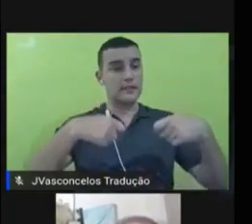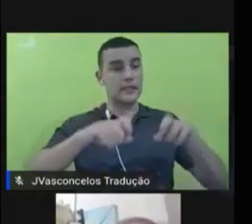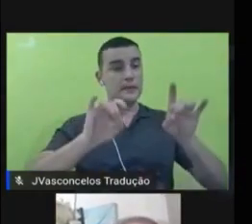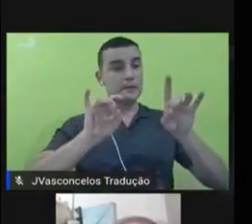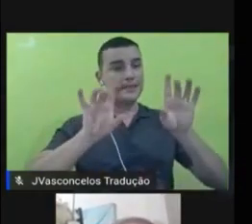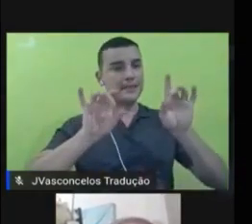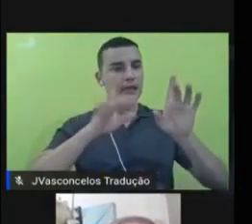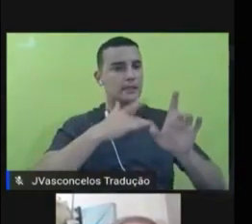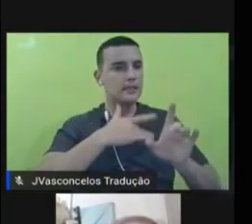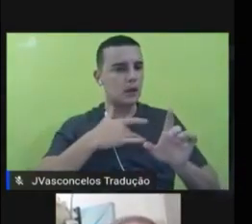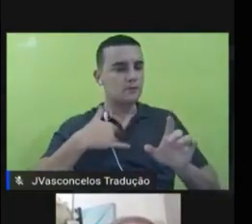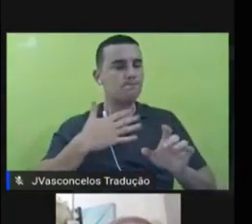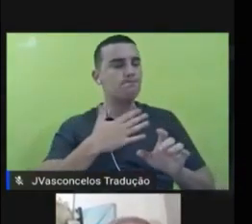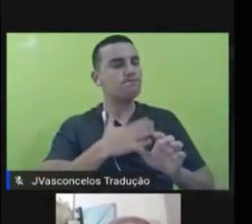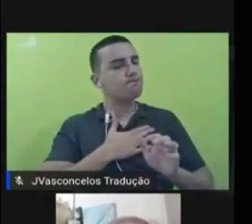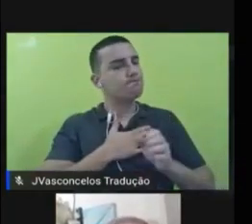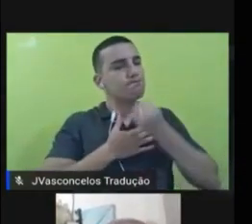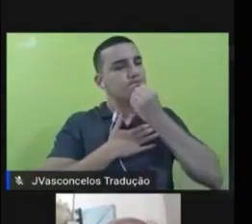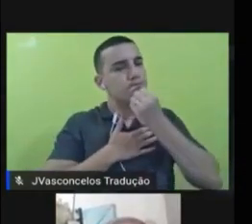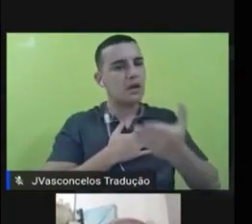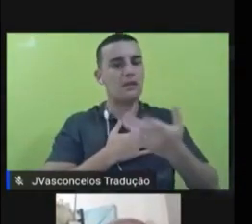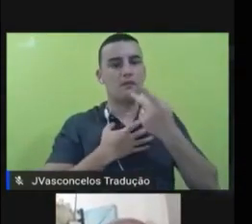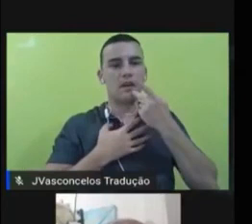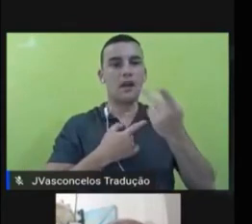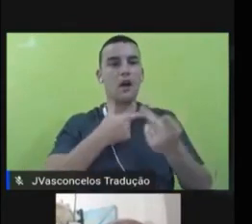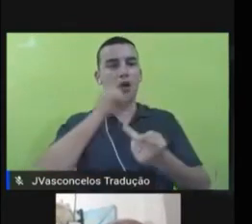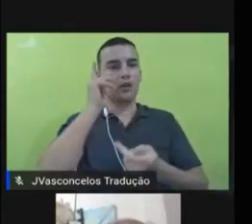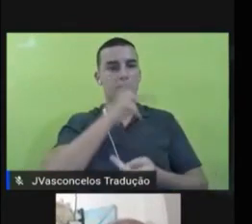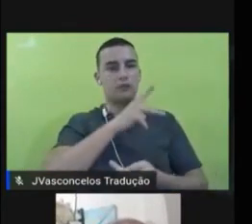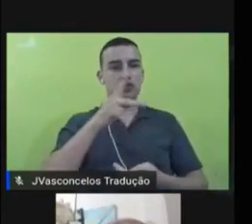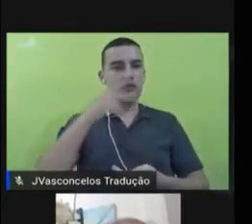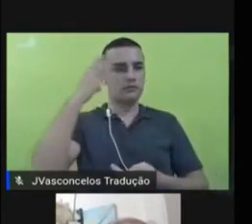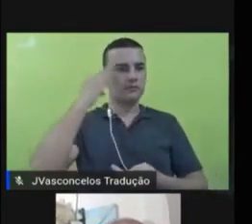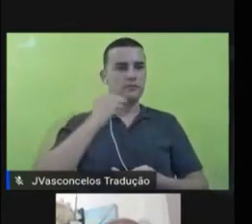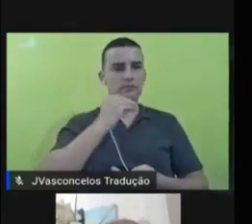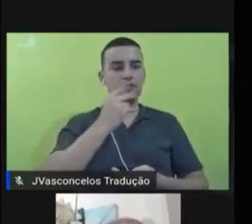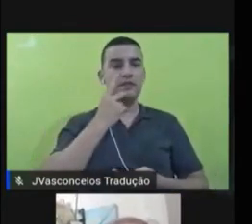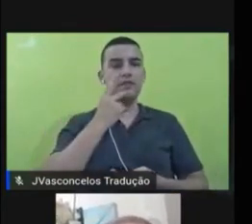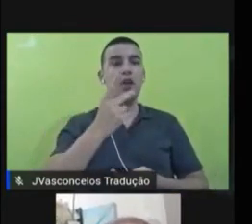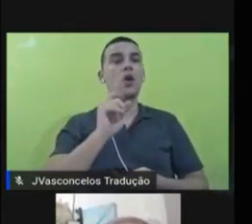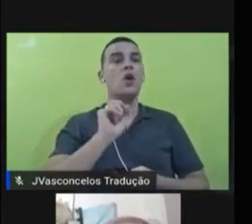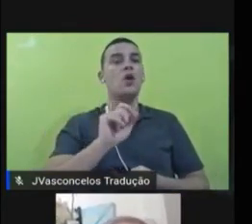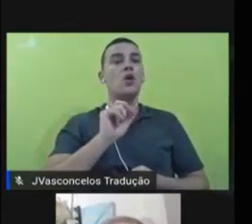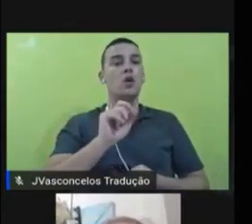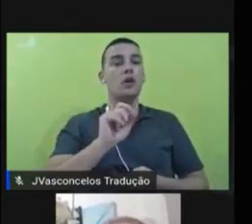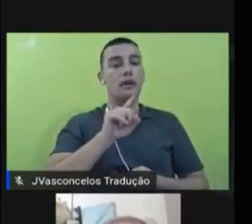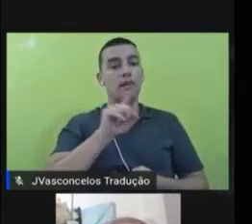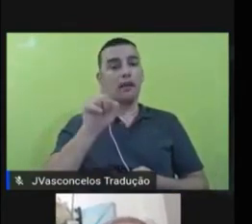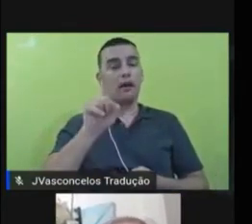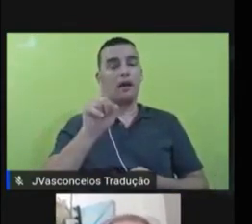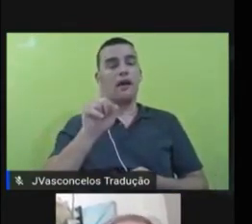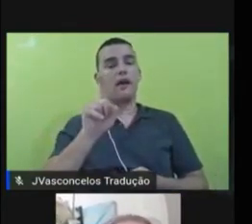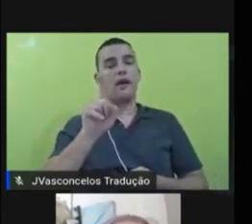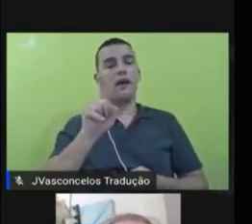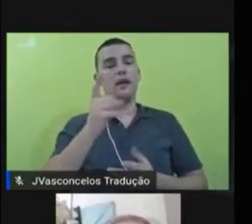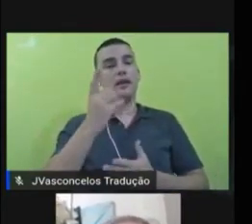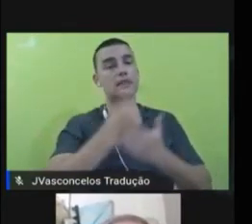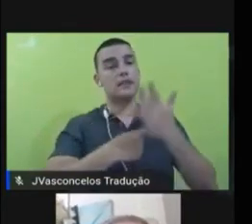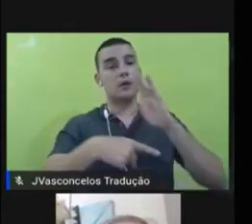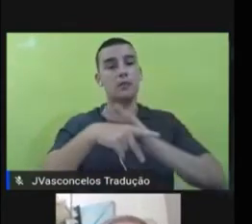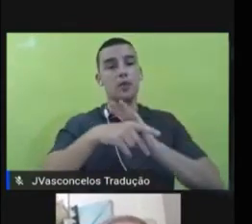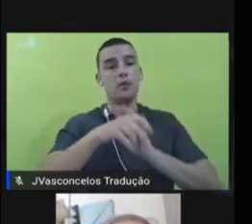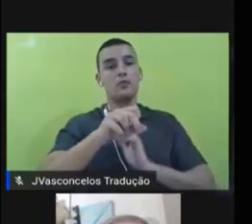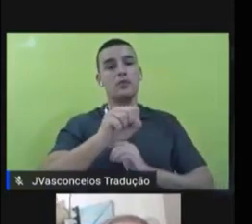falar. Ontem a doutora Cristina Delu citou a Declaração de Salamanca, inclusive, né, debatemos um